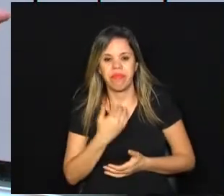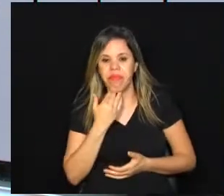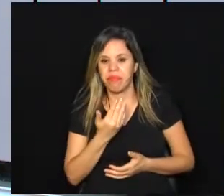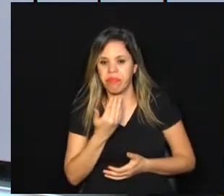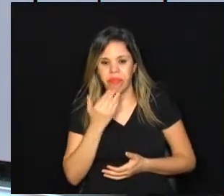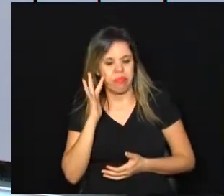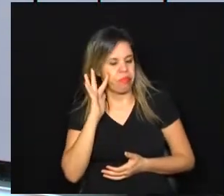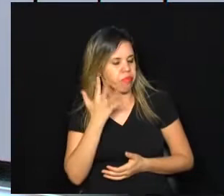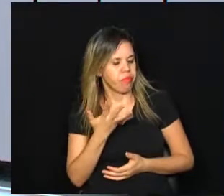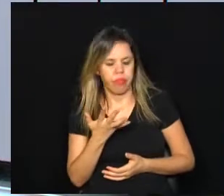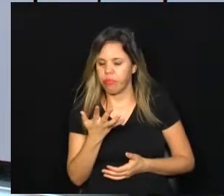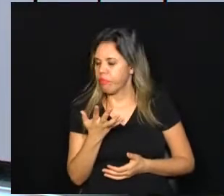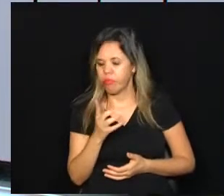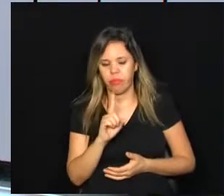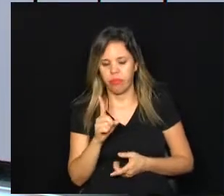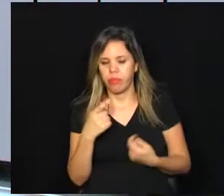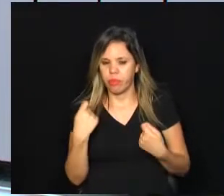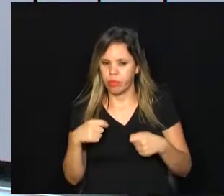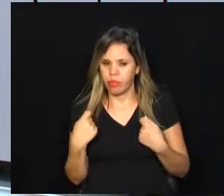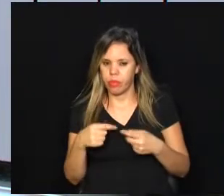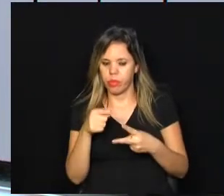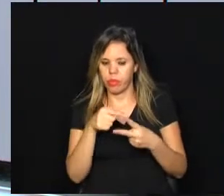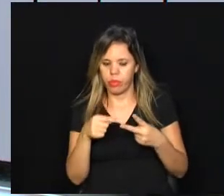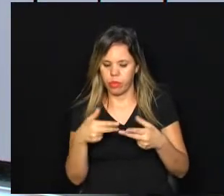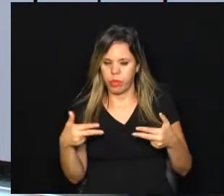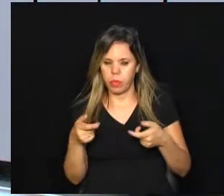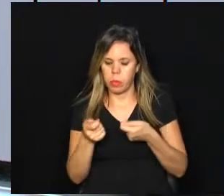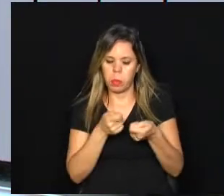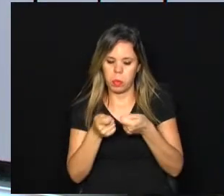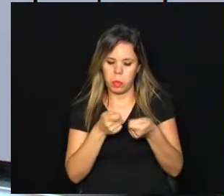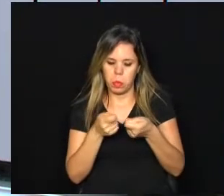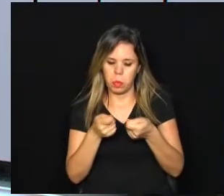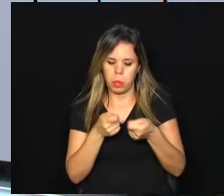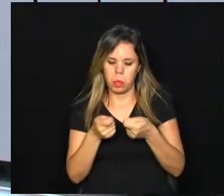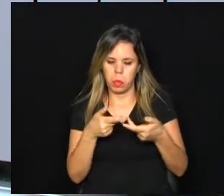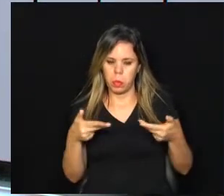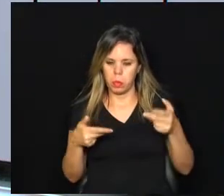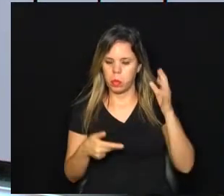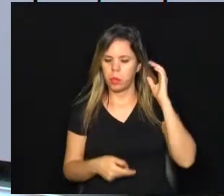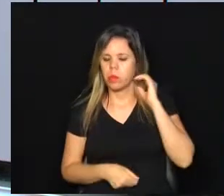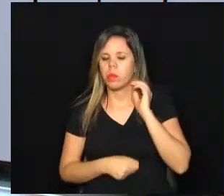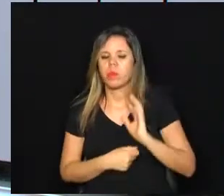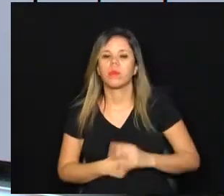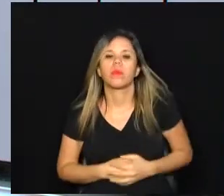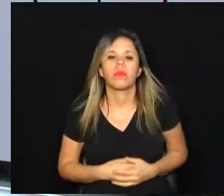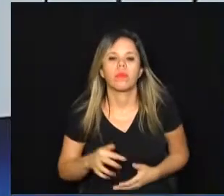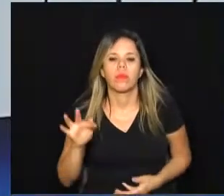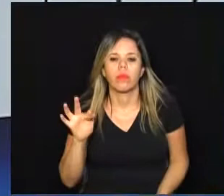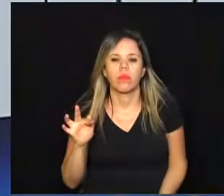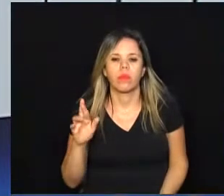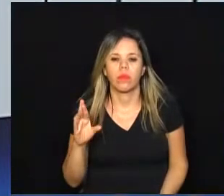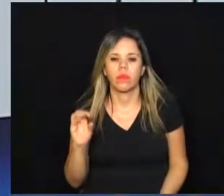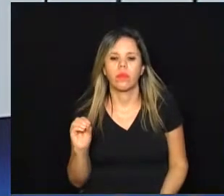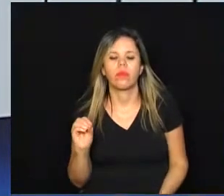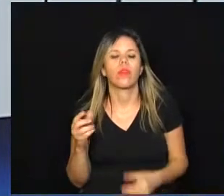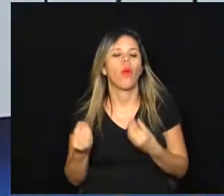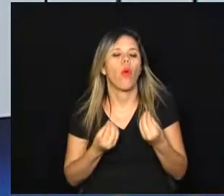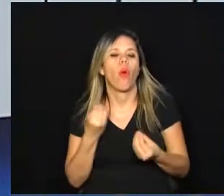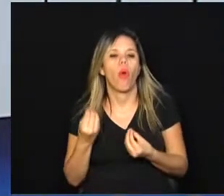resolver. Né? Então, a gente precisa das duas coisas, o equilíbrio entre as duas coisas. Francisco, como que o consórcio lida